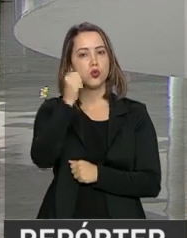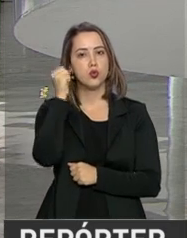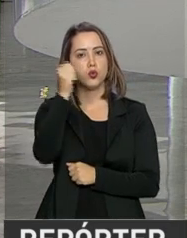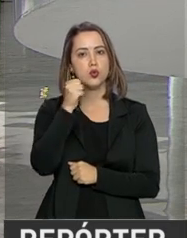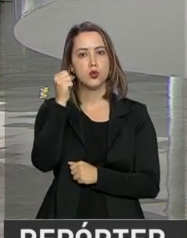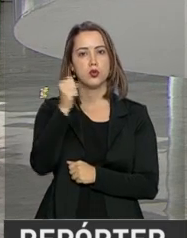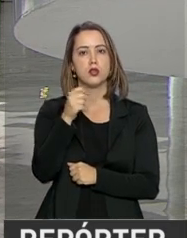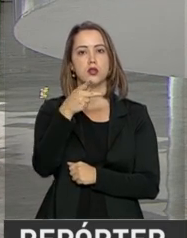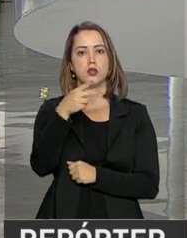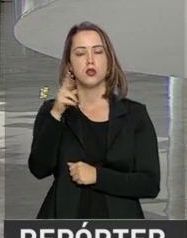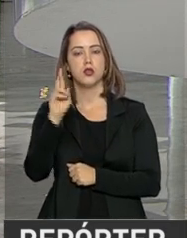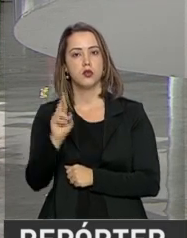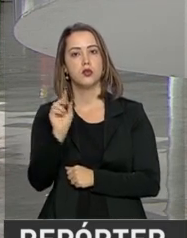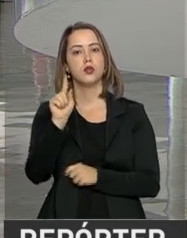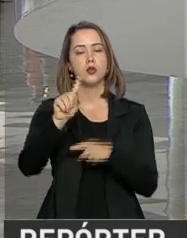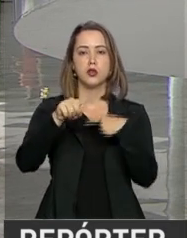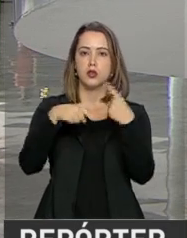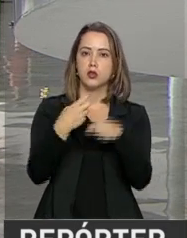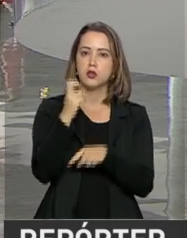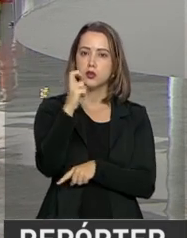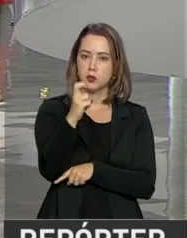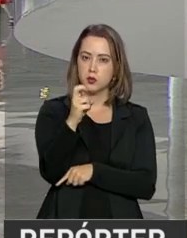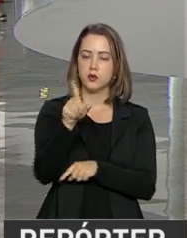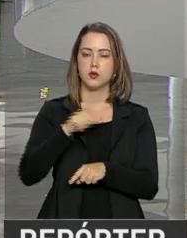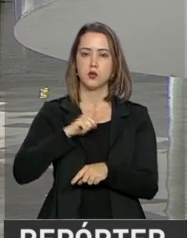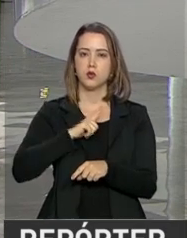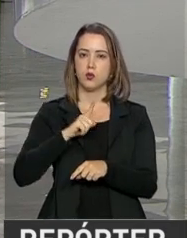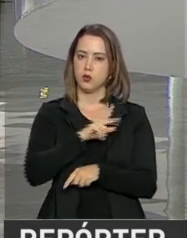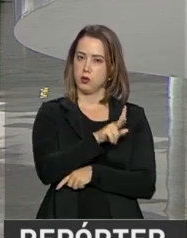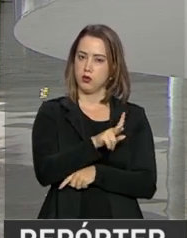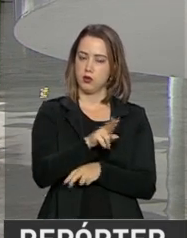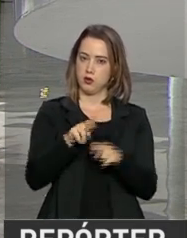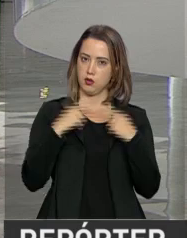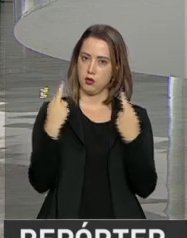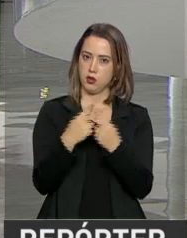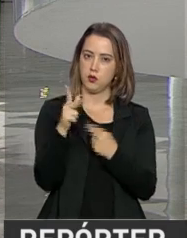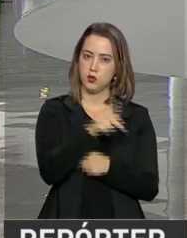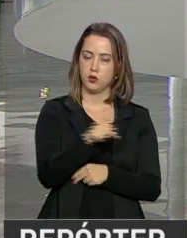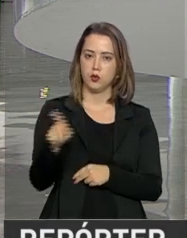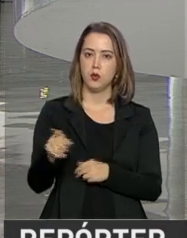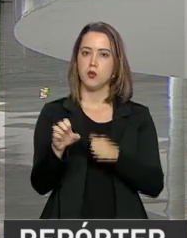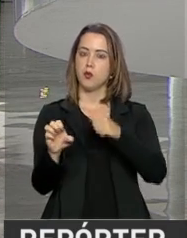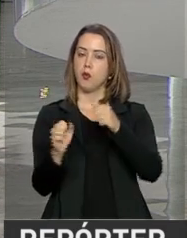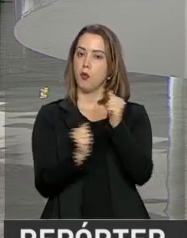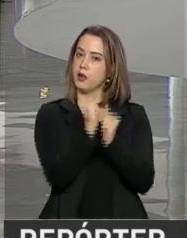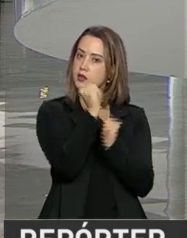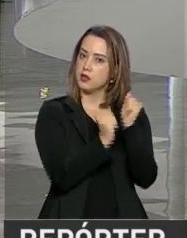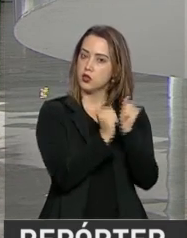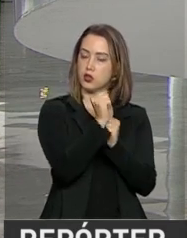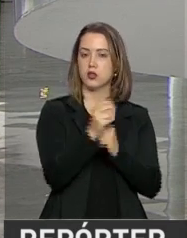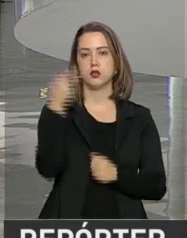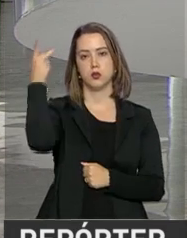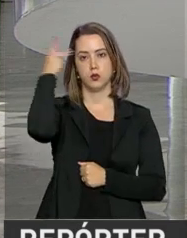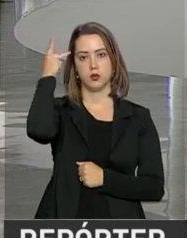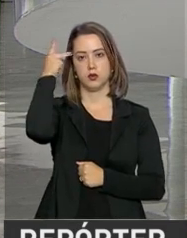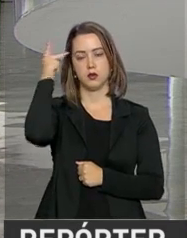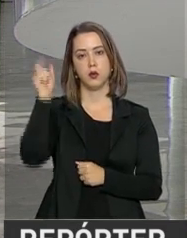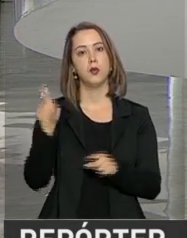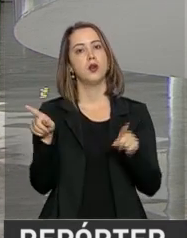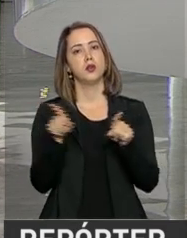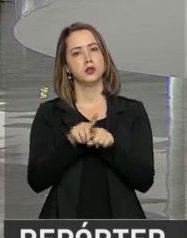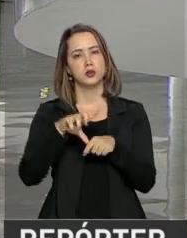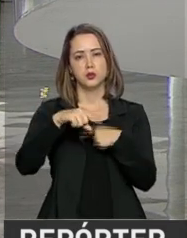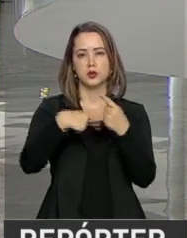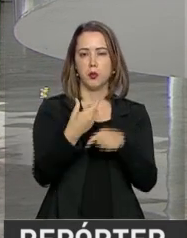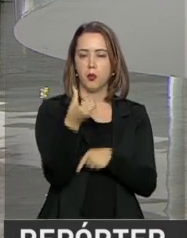das 5 da tarde a audiência é com scaf presidente da Federação das indústrias do Estado de São Paulo a FIESP e a partir